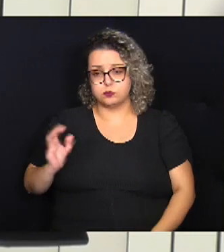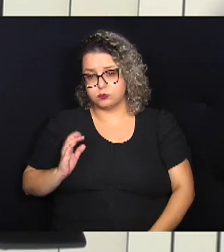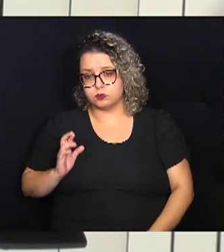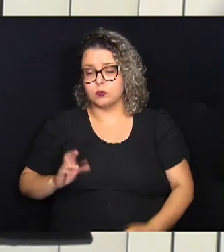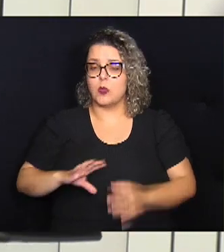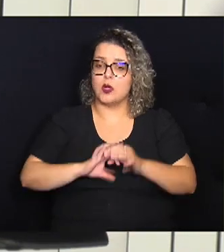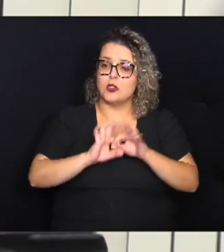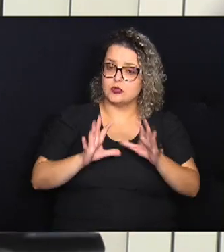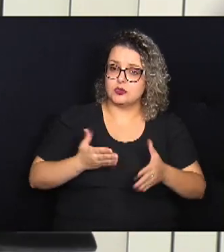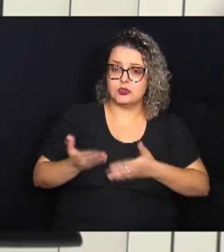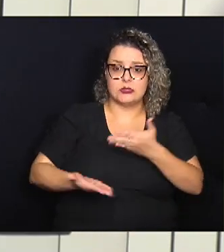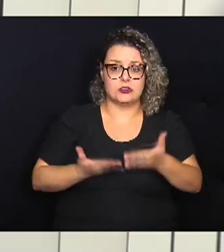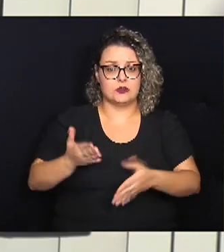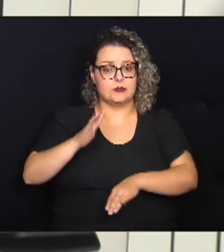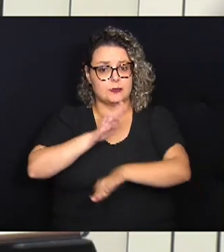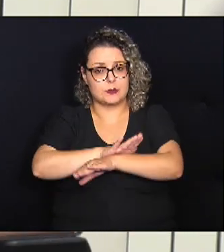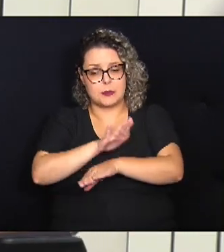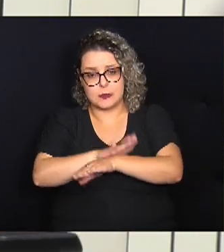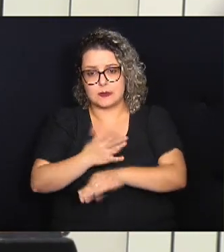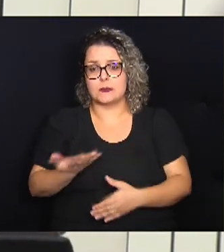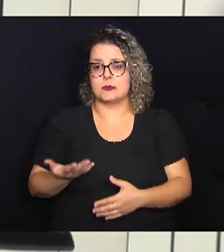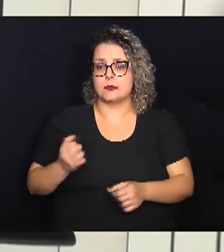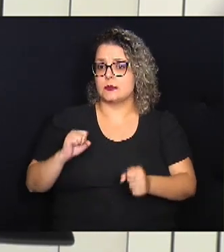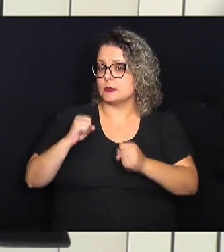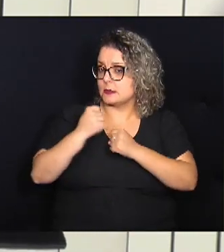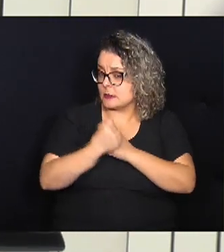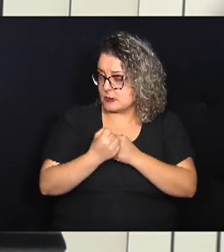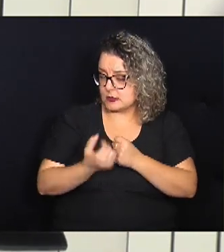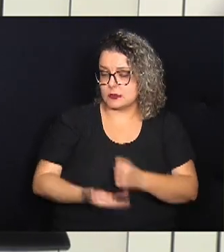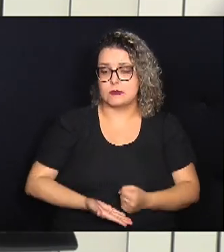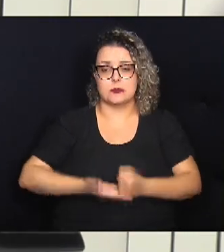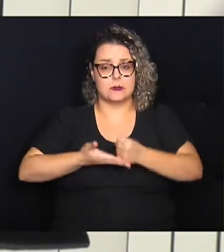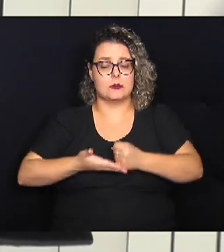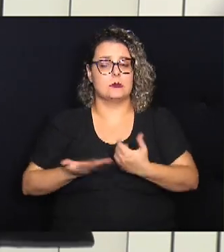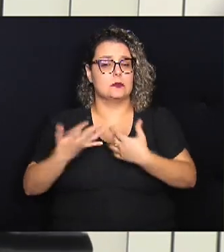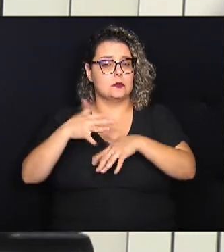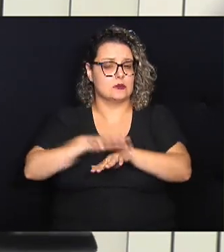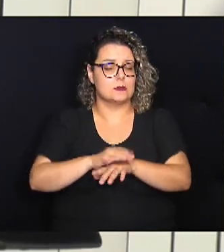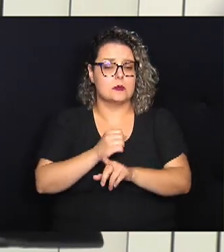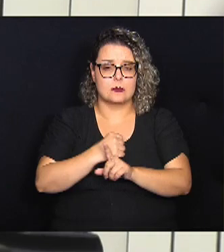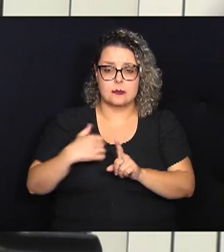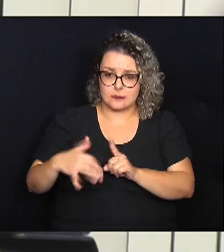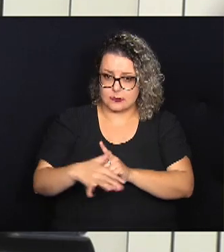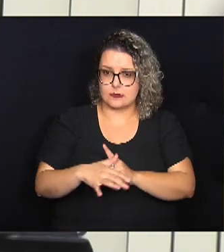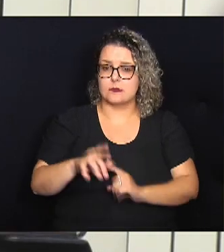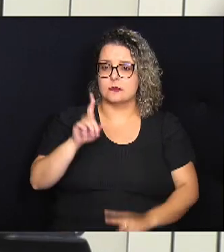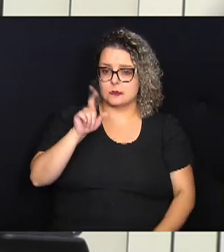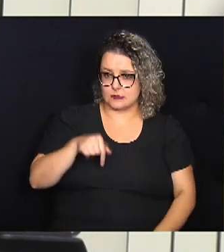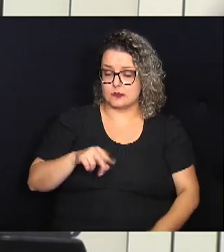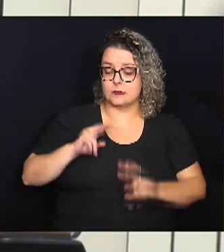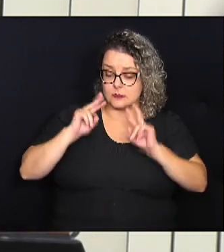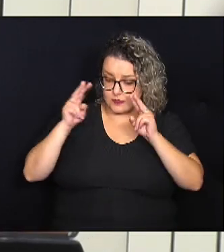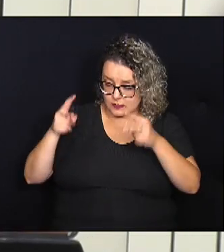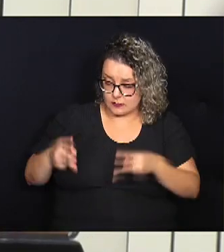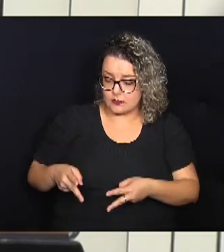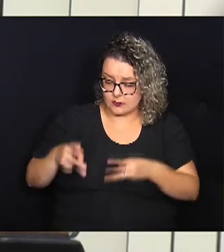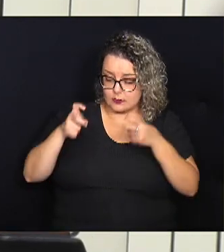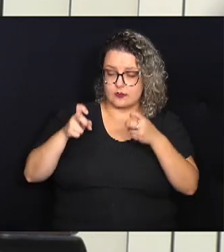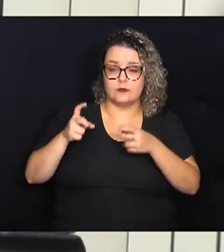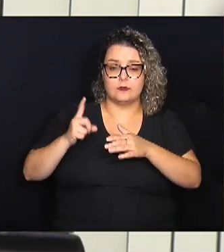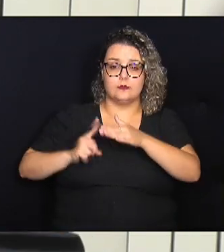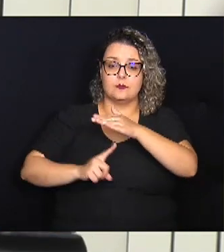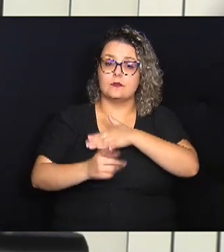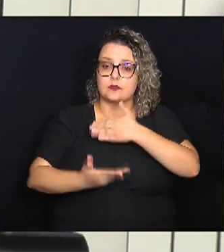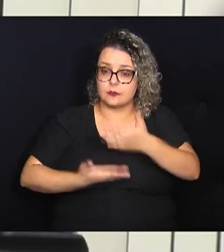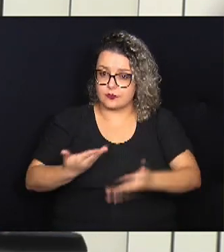disponibilizem serviços de assistência, amparo ou inclusão social e que sejam reconhecidas como prestadoras de